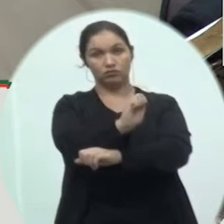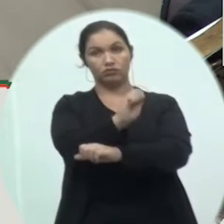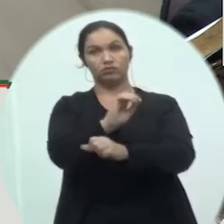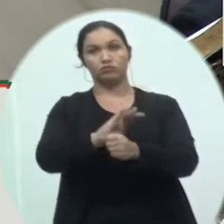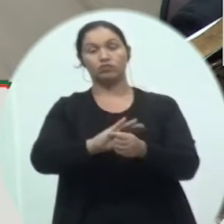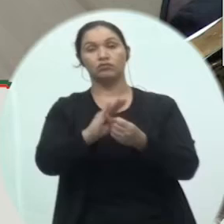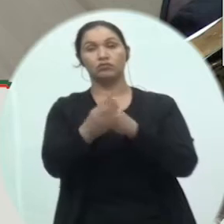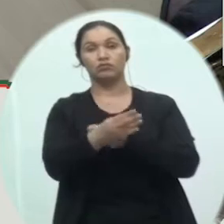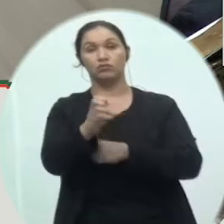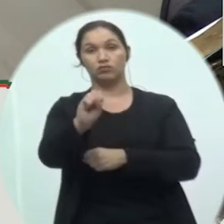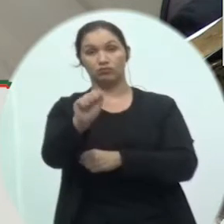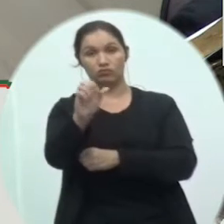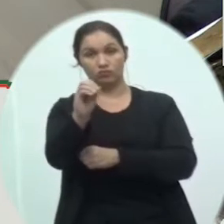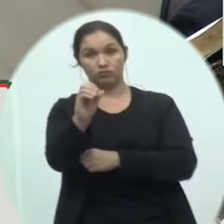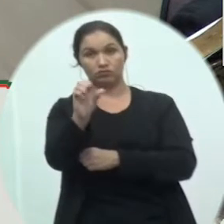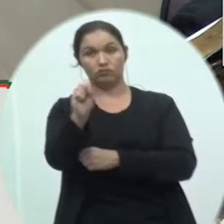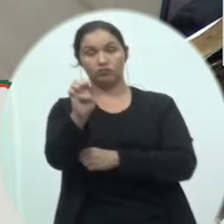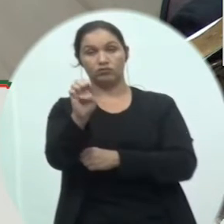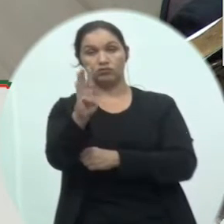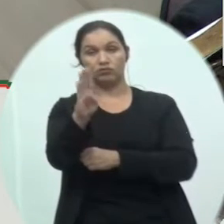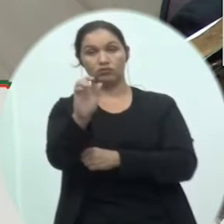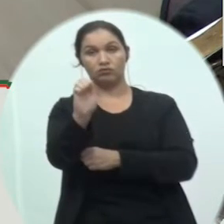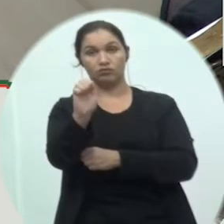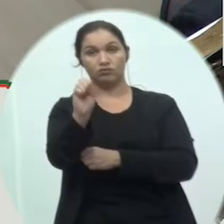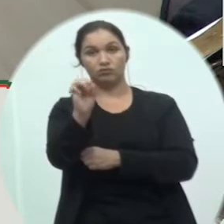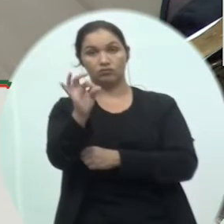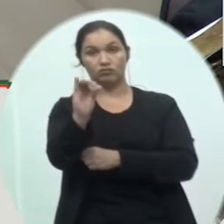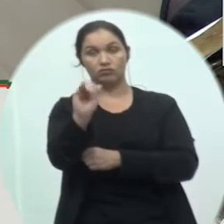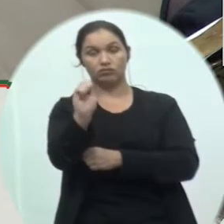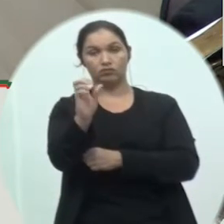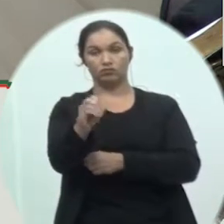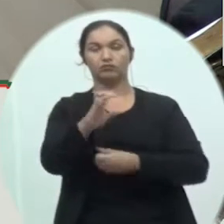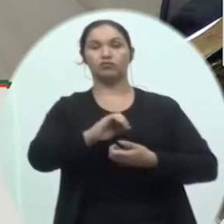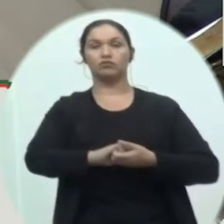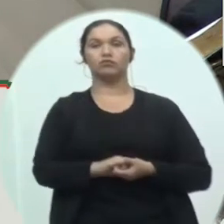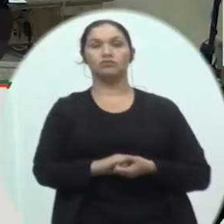Elisa, bairro São Sebastião. Era isso, presidente.